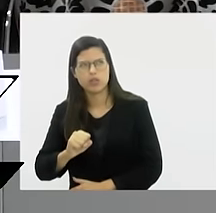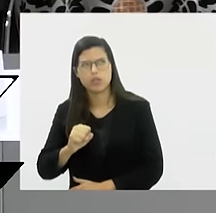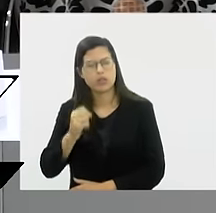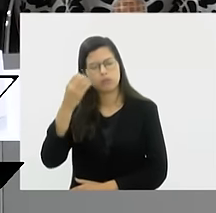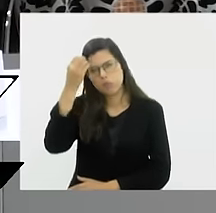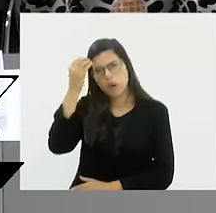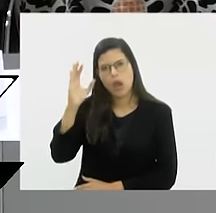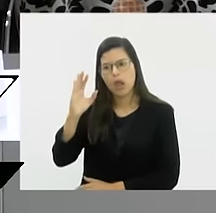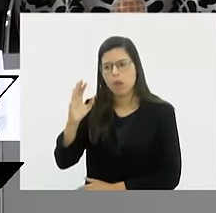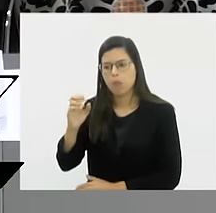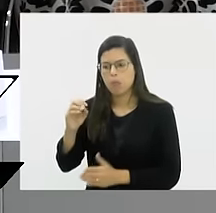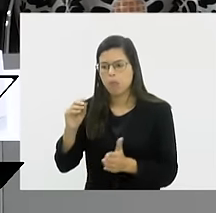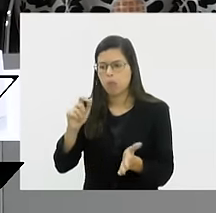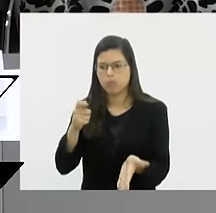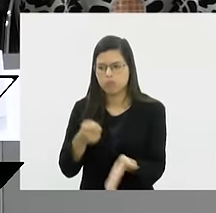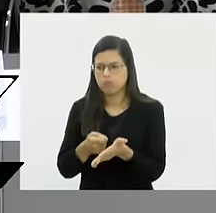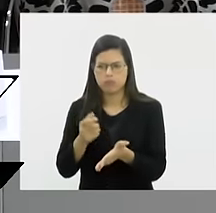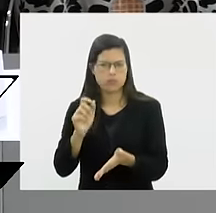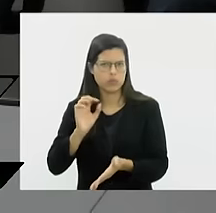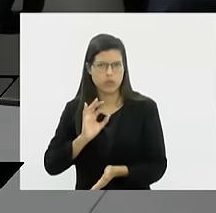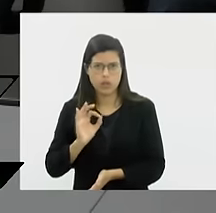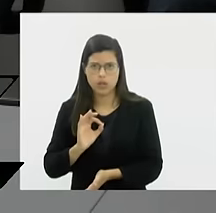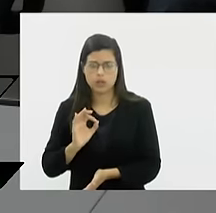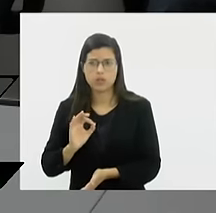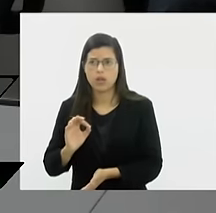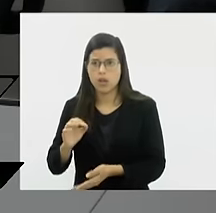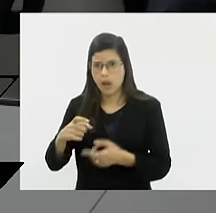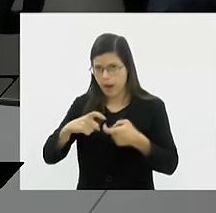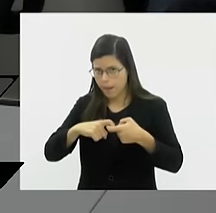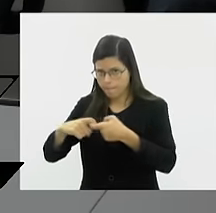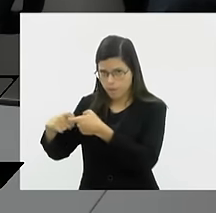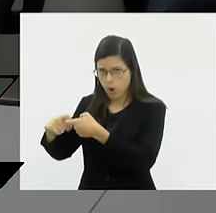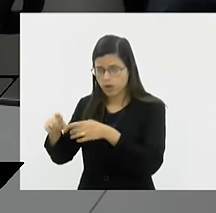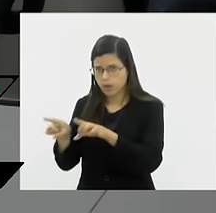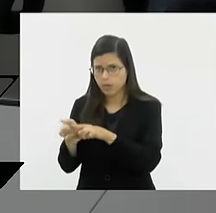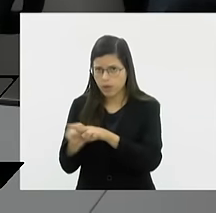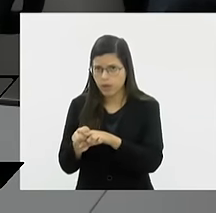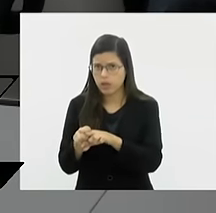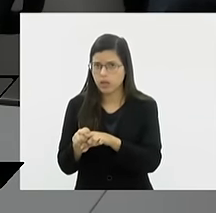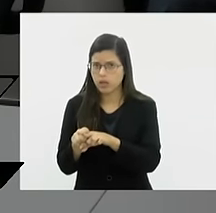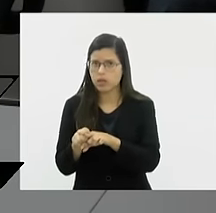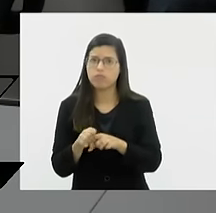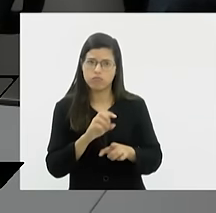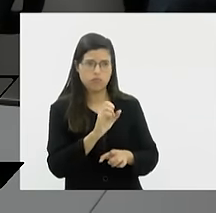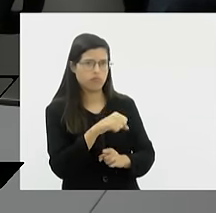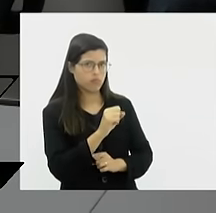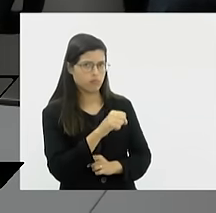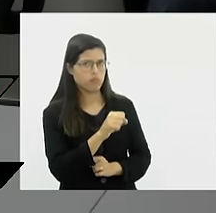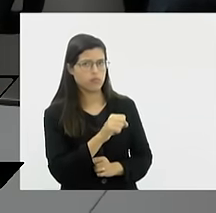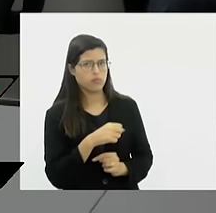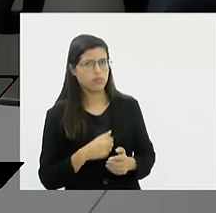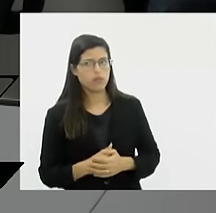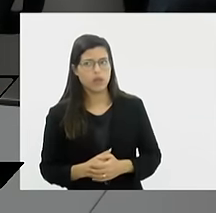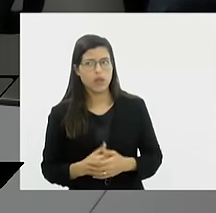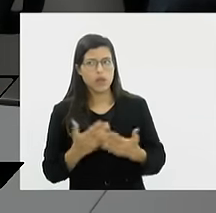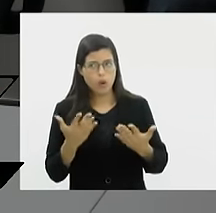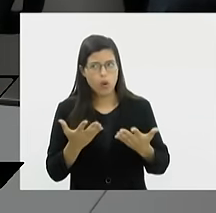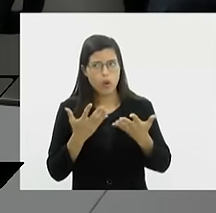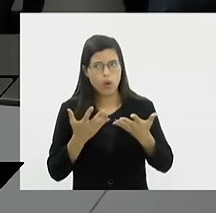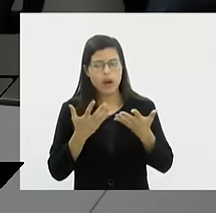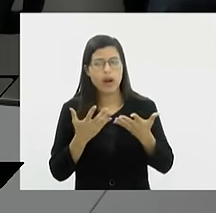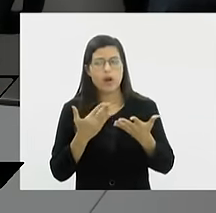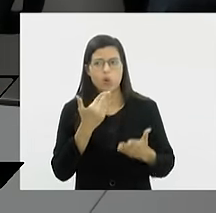exatos. Mas até o reboque. 3 dias. Mas o reboque também. Isenção. Sim. Do reboque. Sim. Isso, então. Eu quero